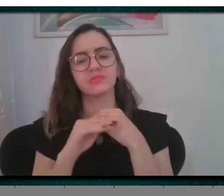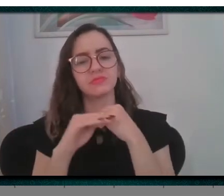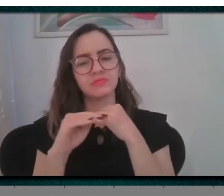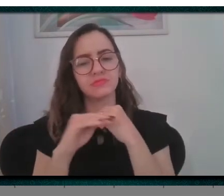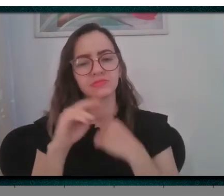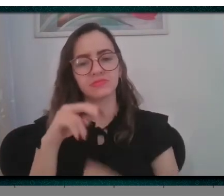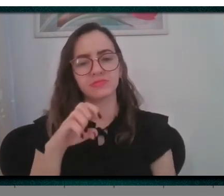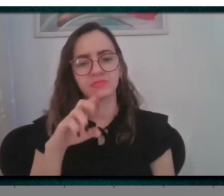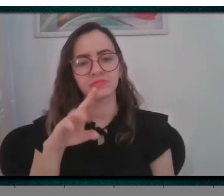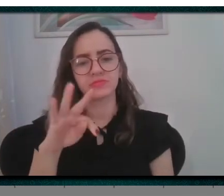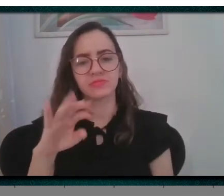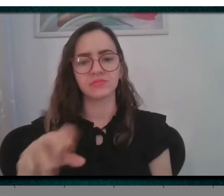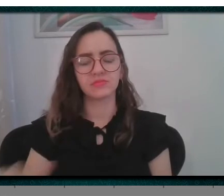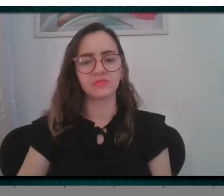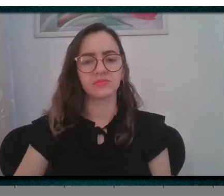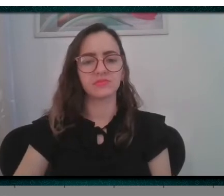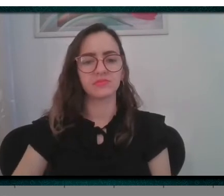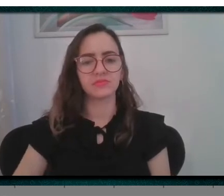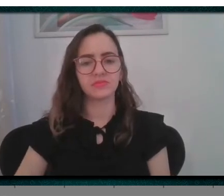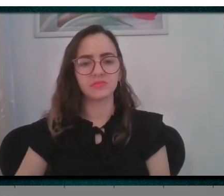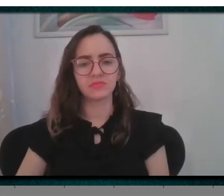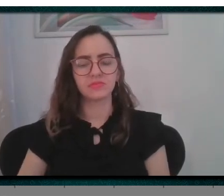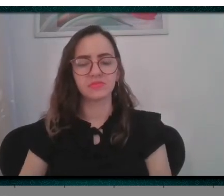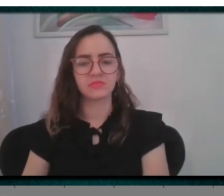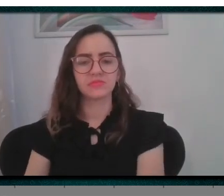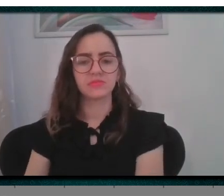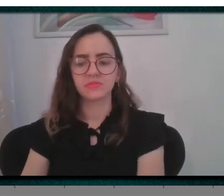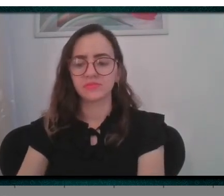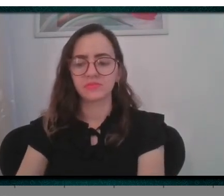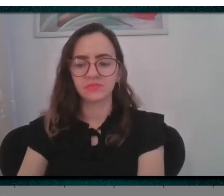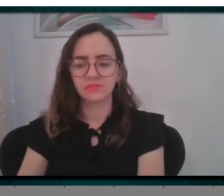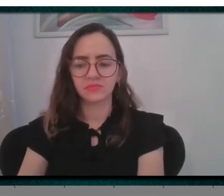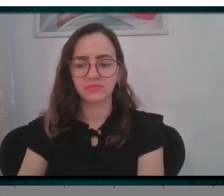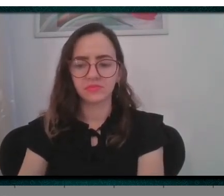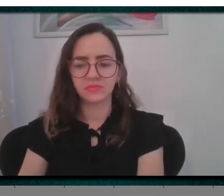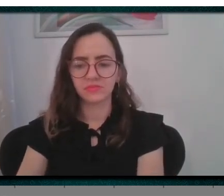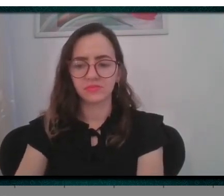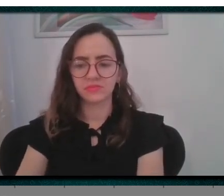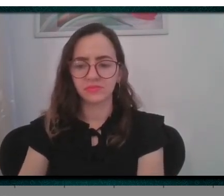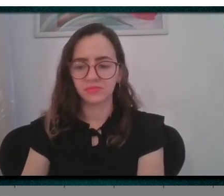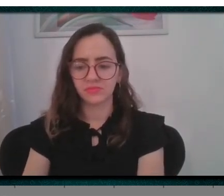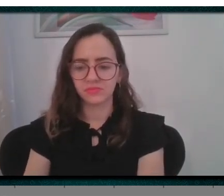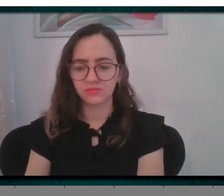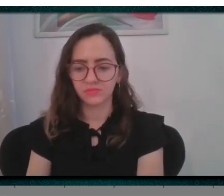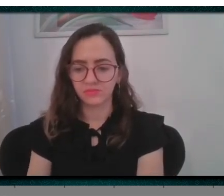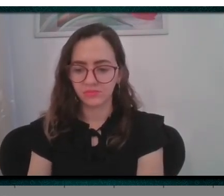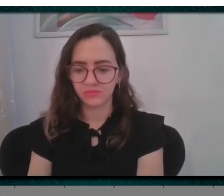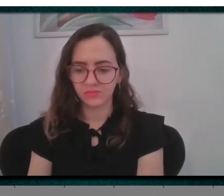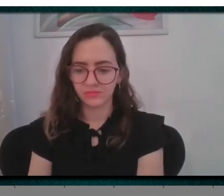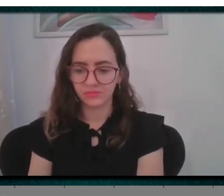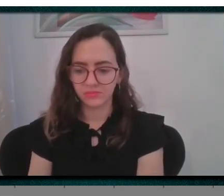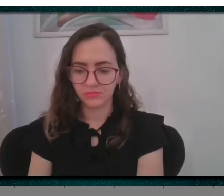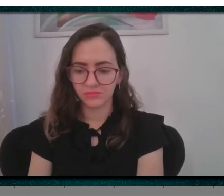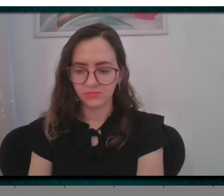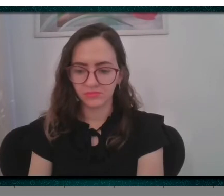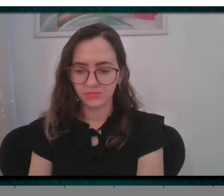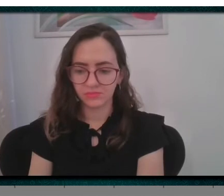Ele vai ser uma substância neutra. Certo? E aí temos os dois lados